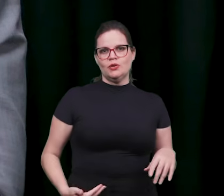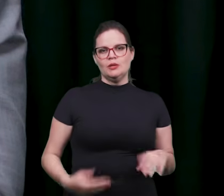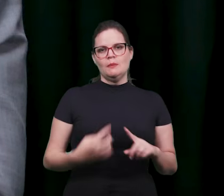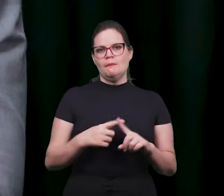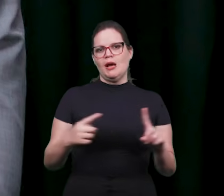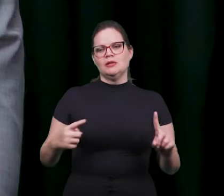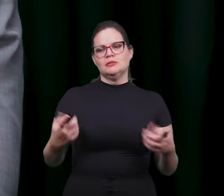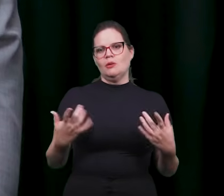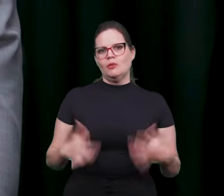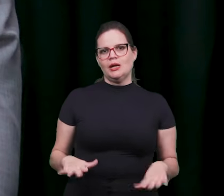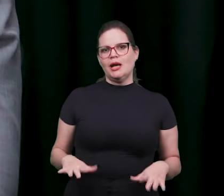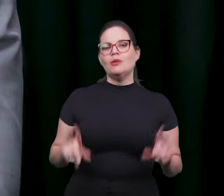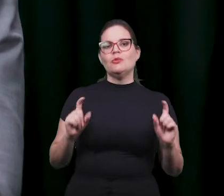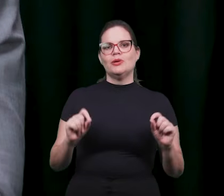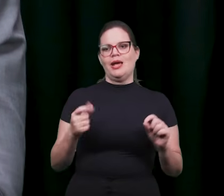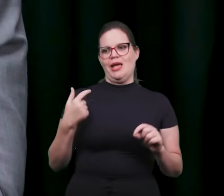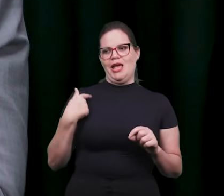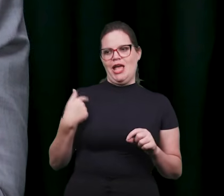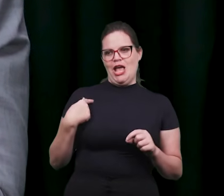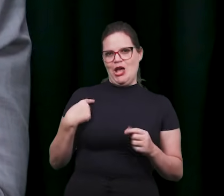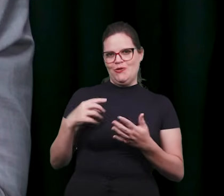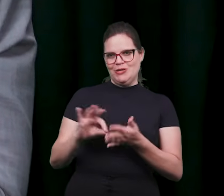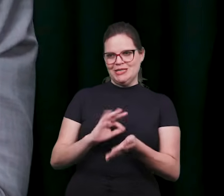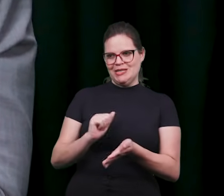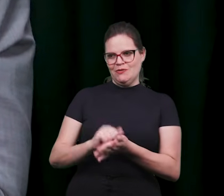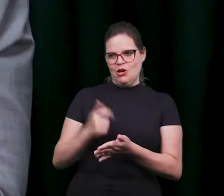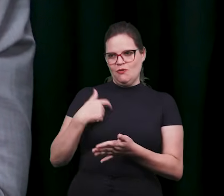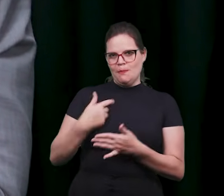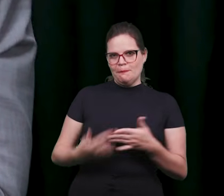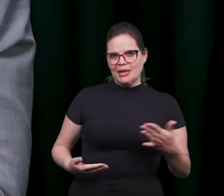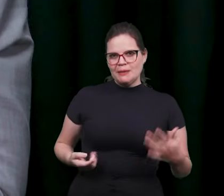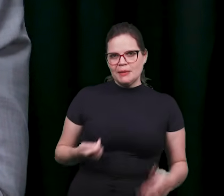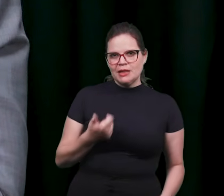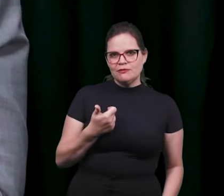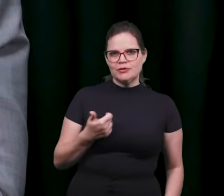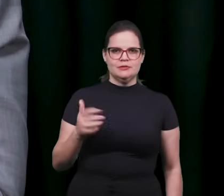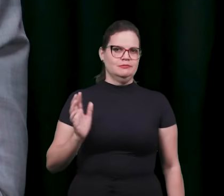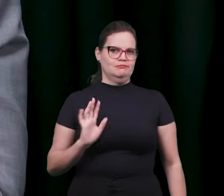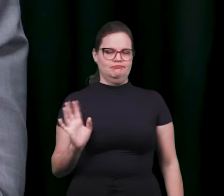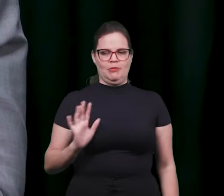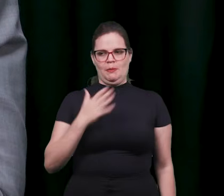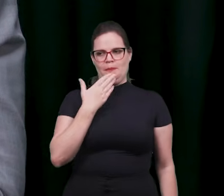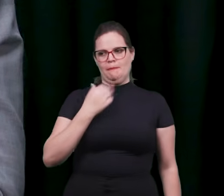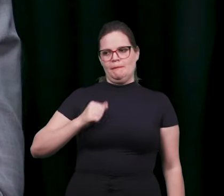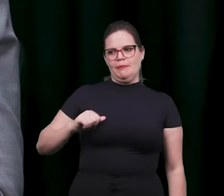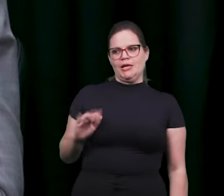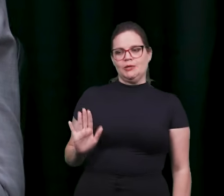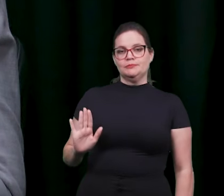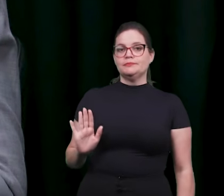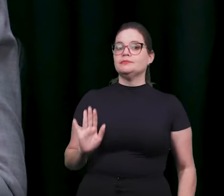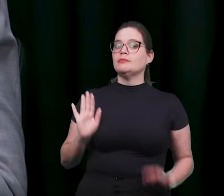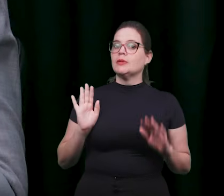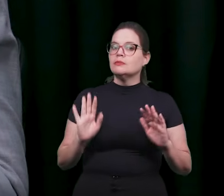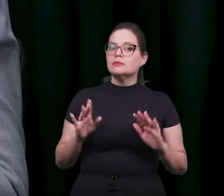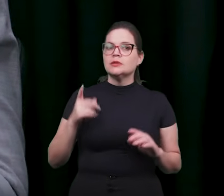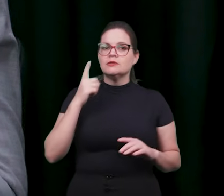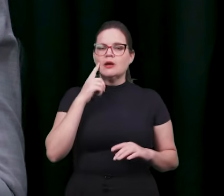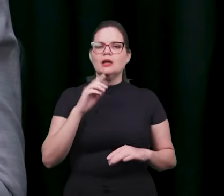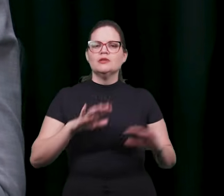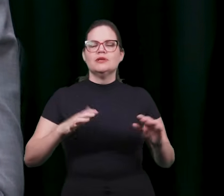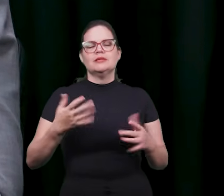querem se formalizar para não perderem esse benefício. Então, se eu tenho uma aposentadoria